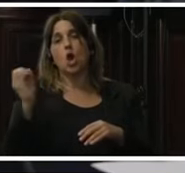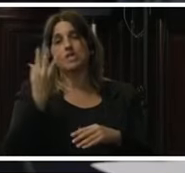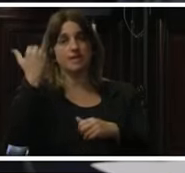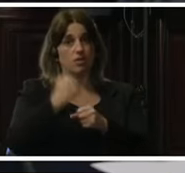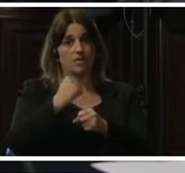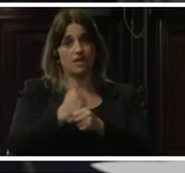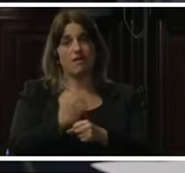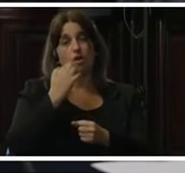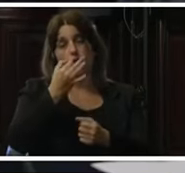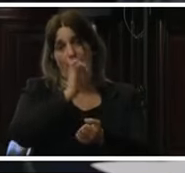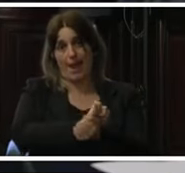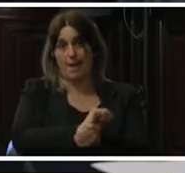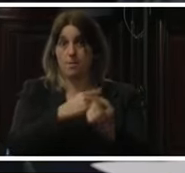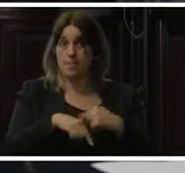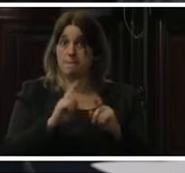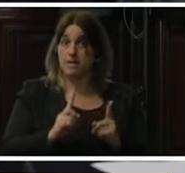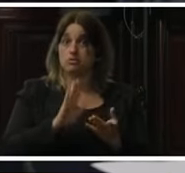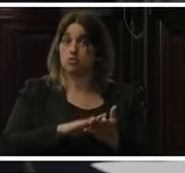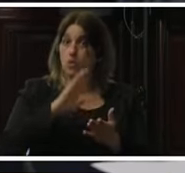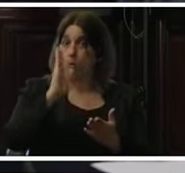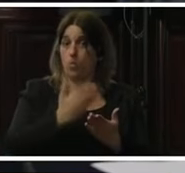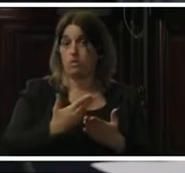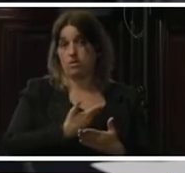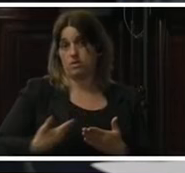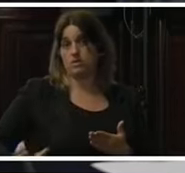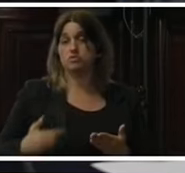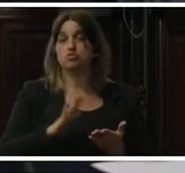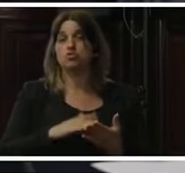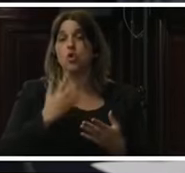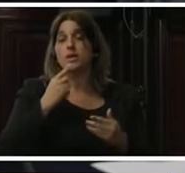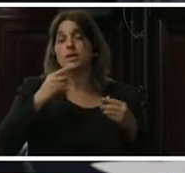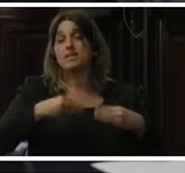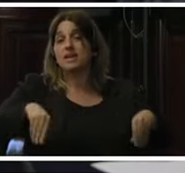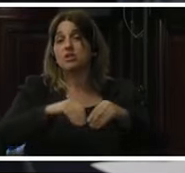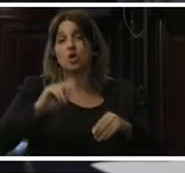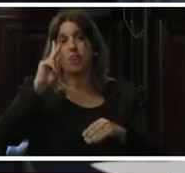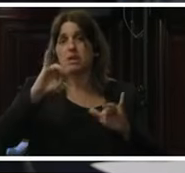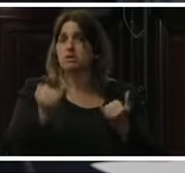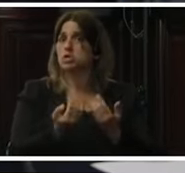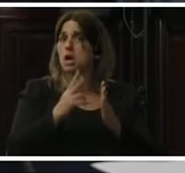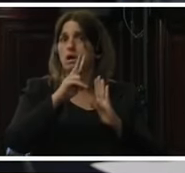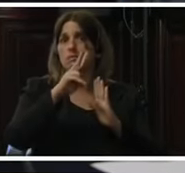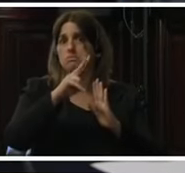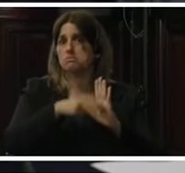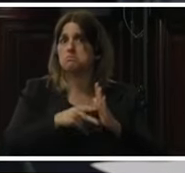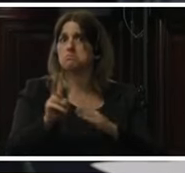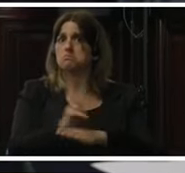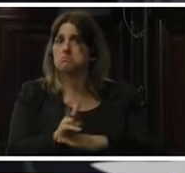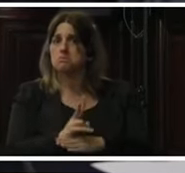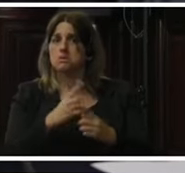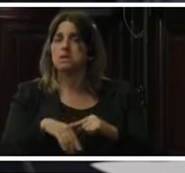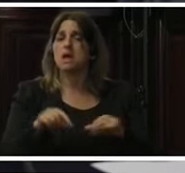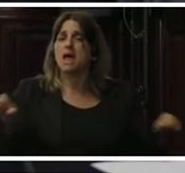o estímulo governamental a implantação dos territórios indígenas já regularizados de atividades econômicas com graves impactos